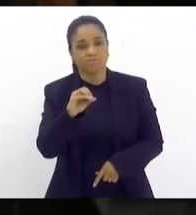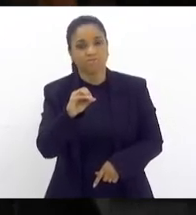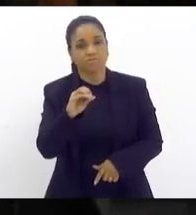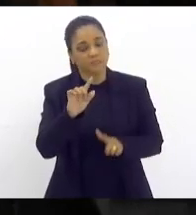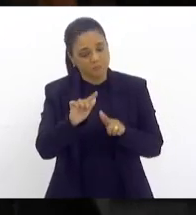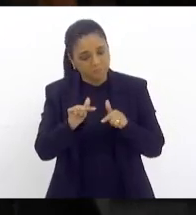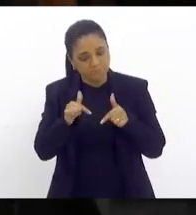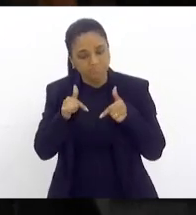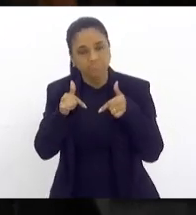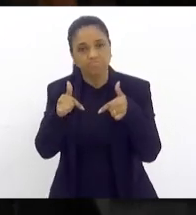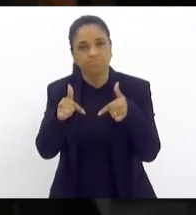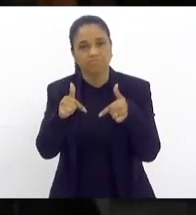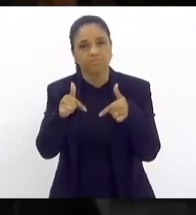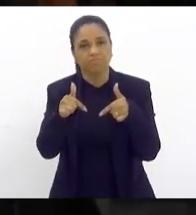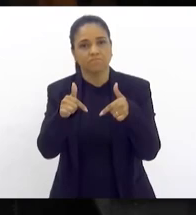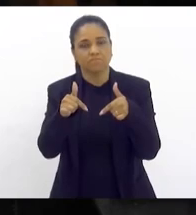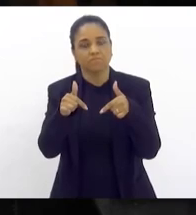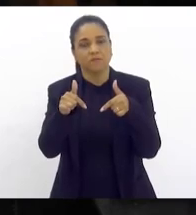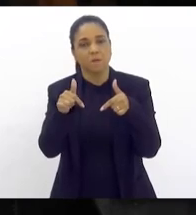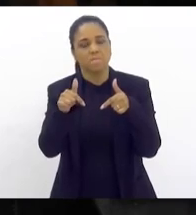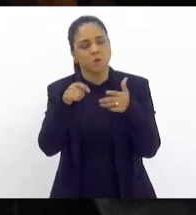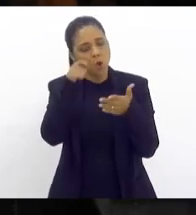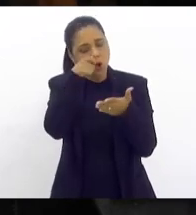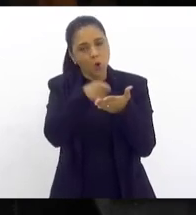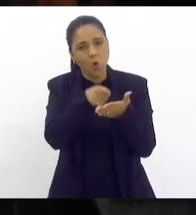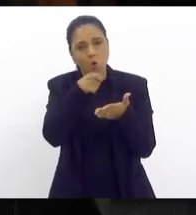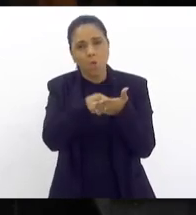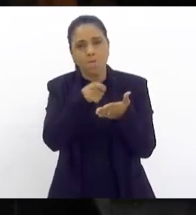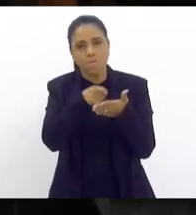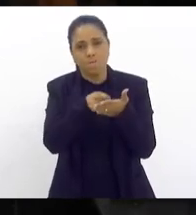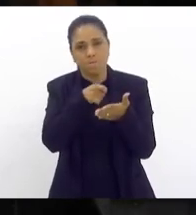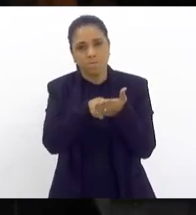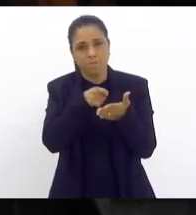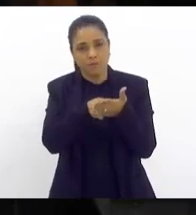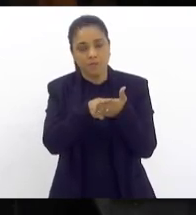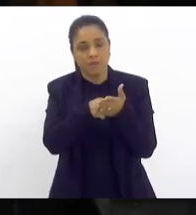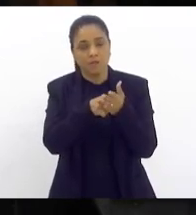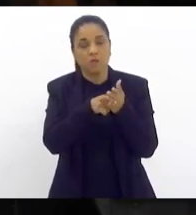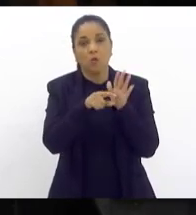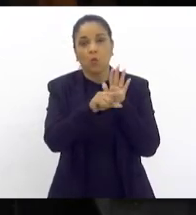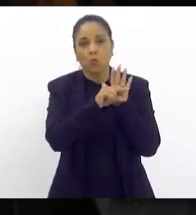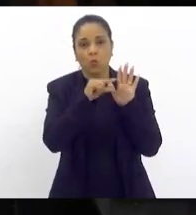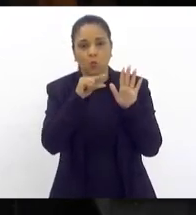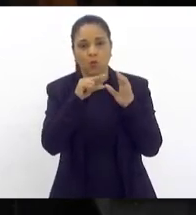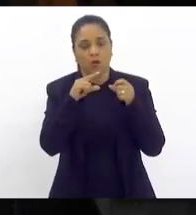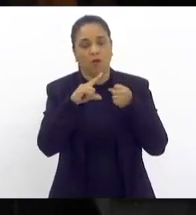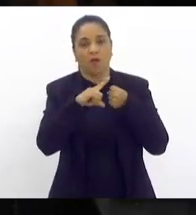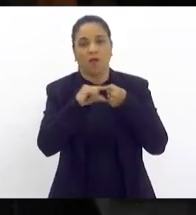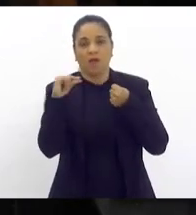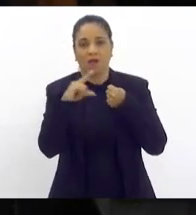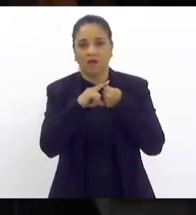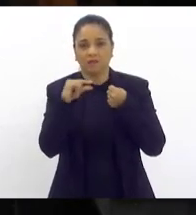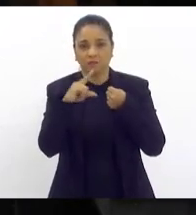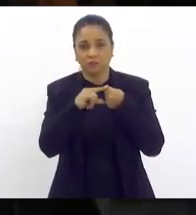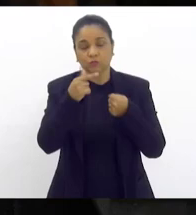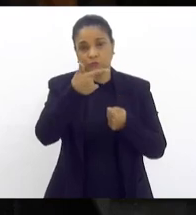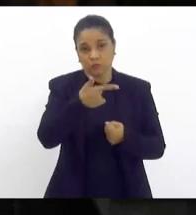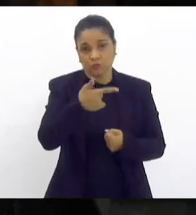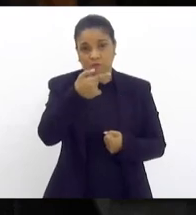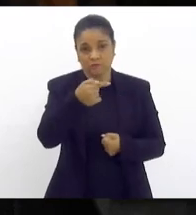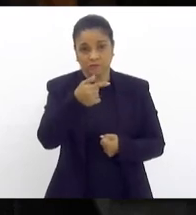medidas para fazer Cumprir o que dispõe o artigo 227 do regimento